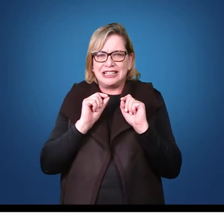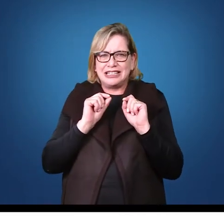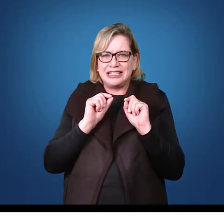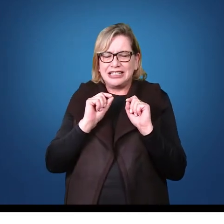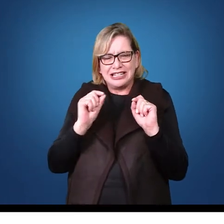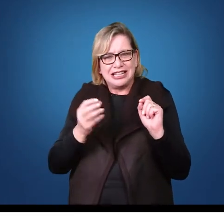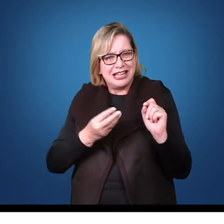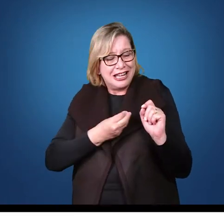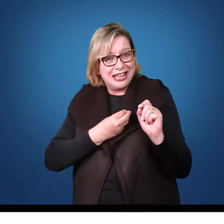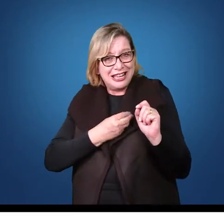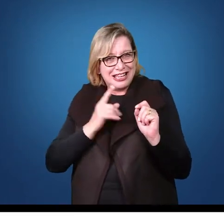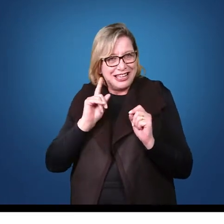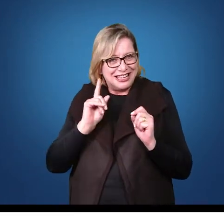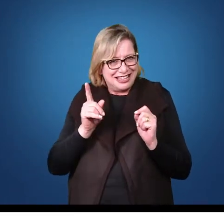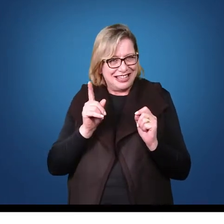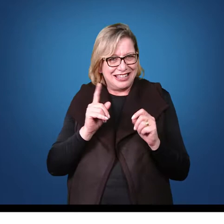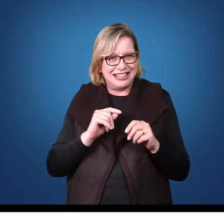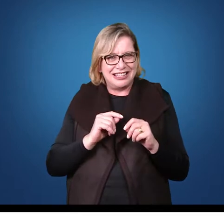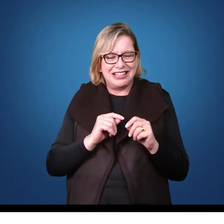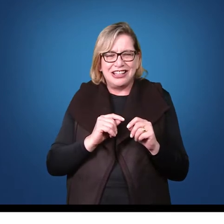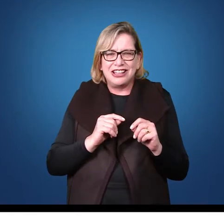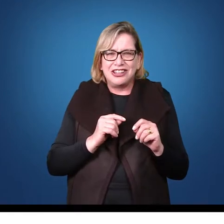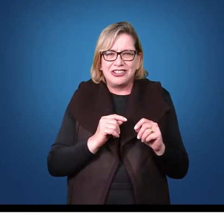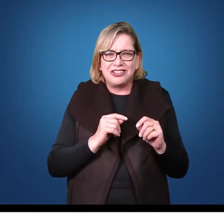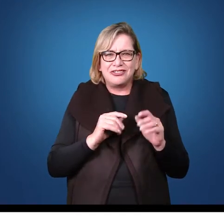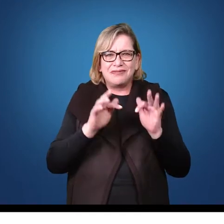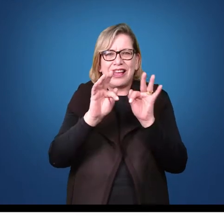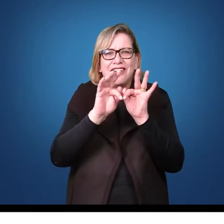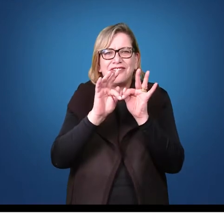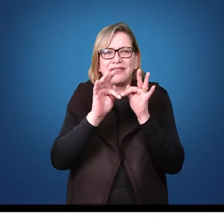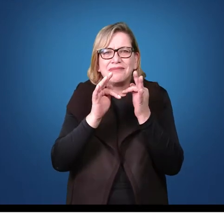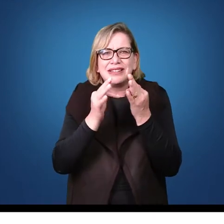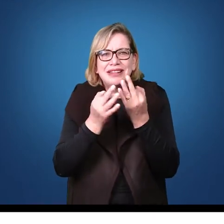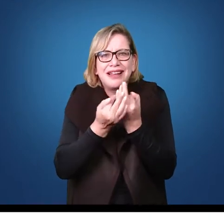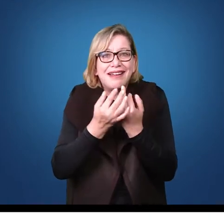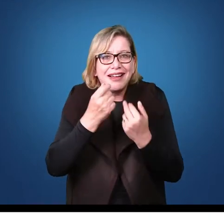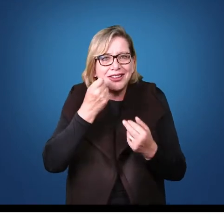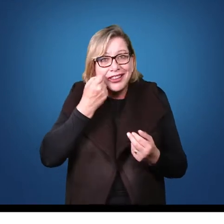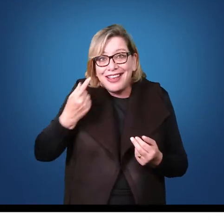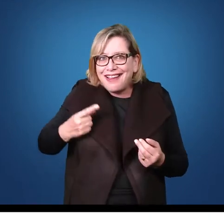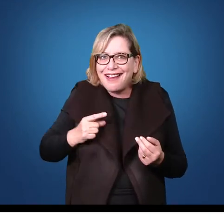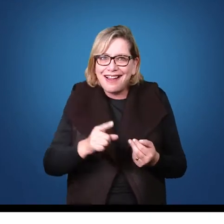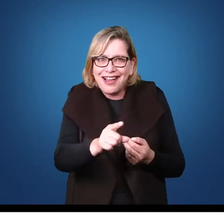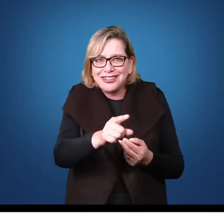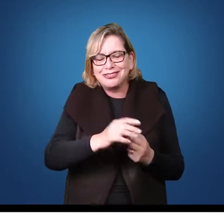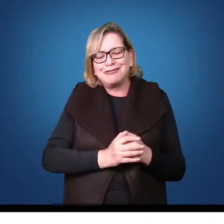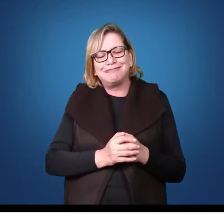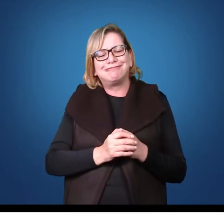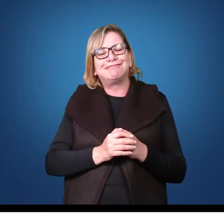está ali, uma linda família de ratinhos.